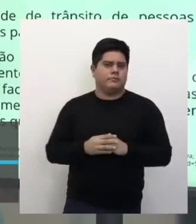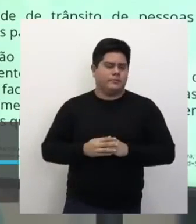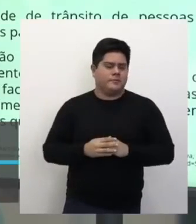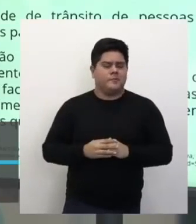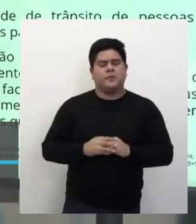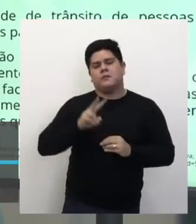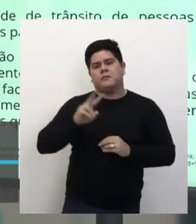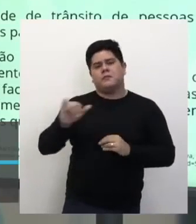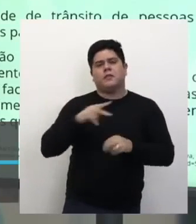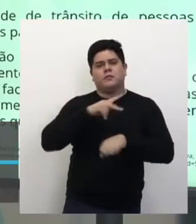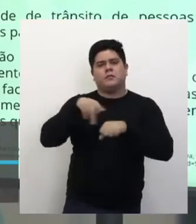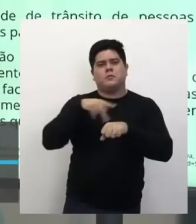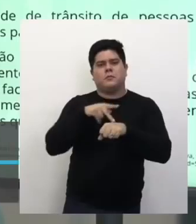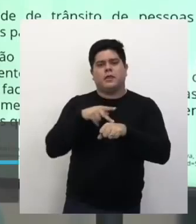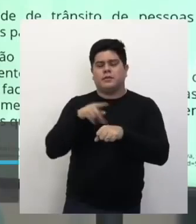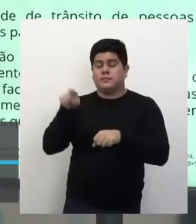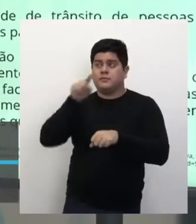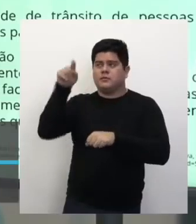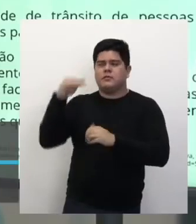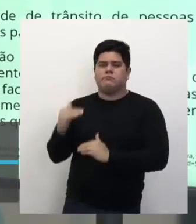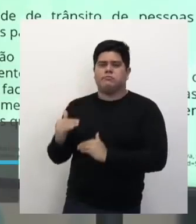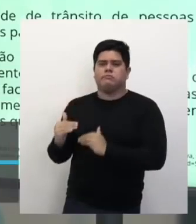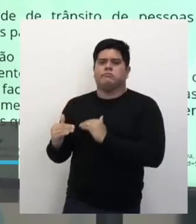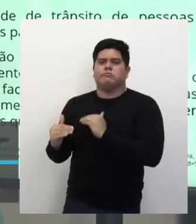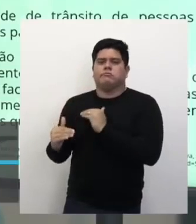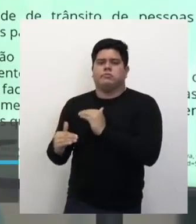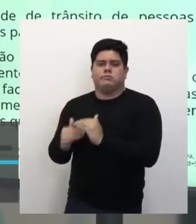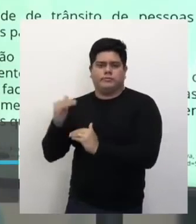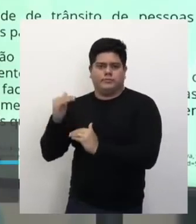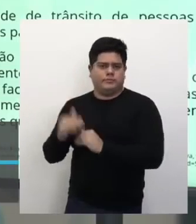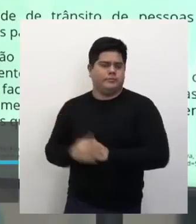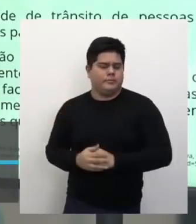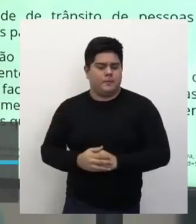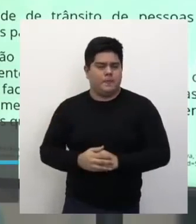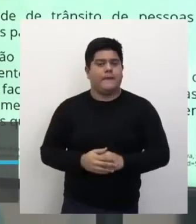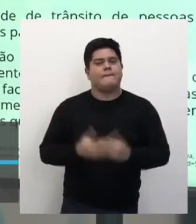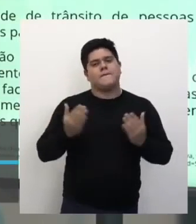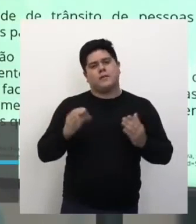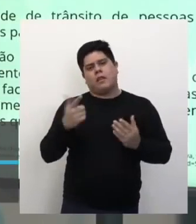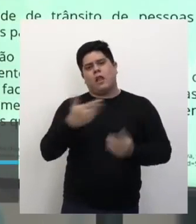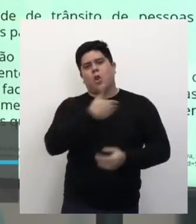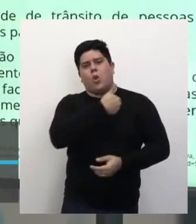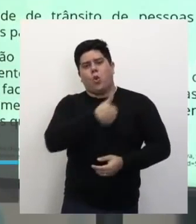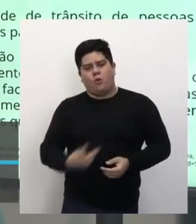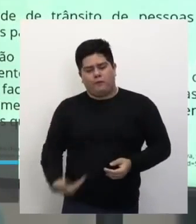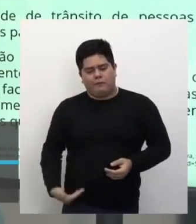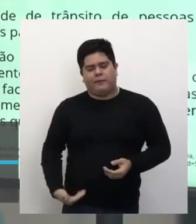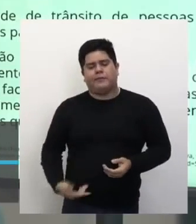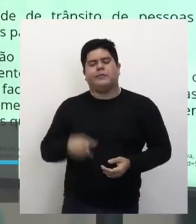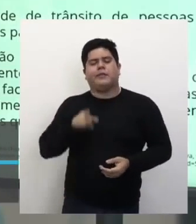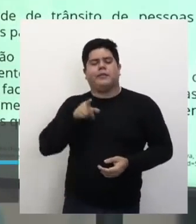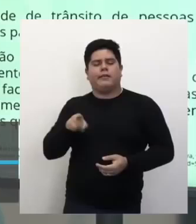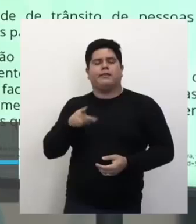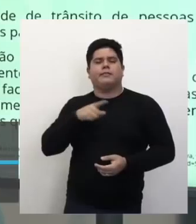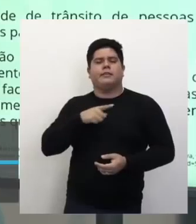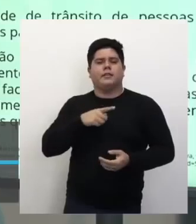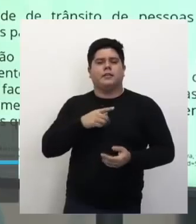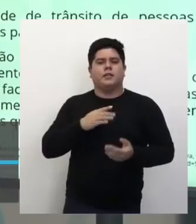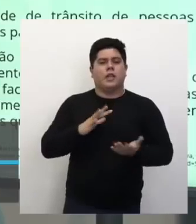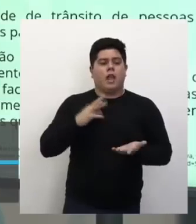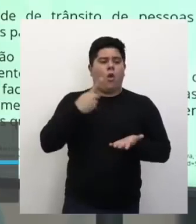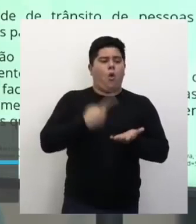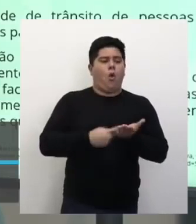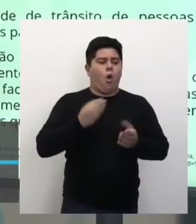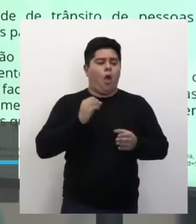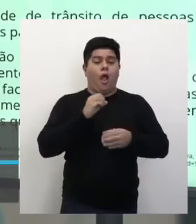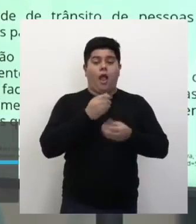países em desenvolvimento. E cada vez mais, logicamente, o Estado, né, tendo menos comprometimento aí com a